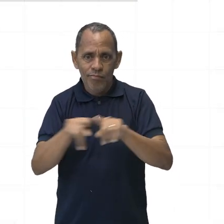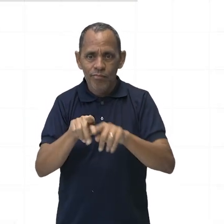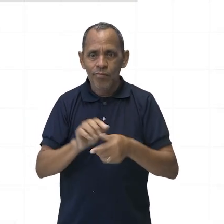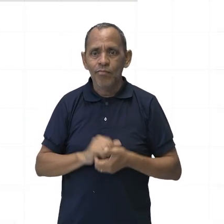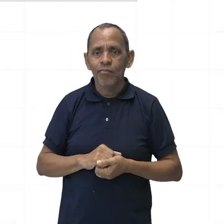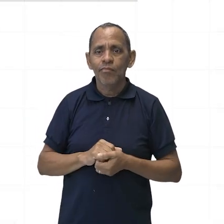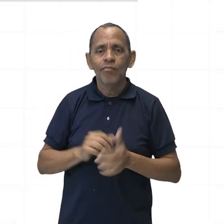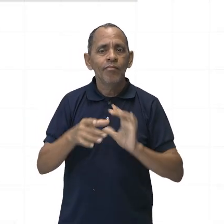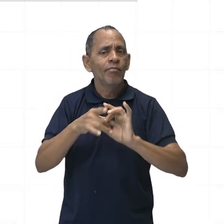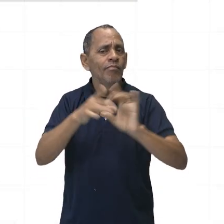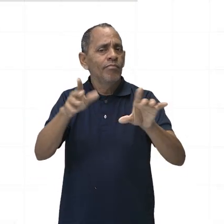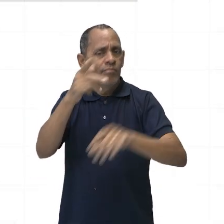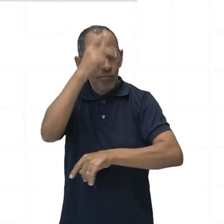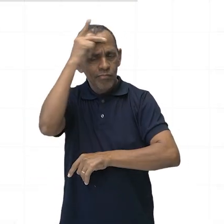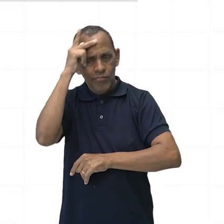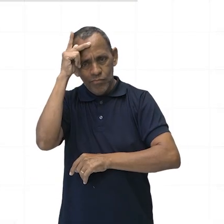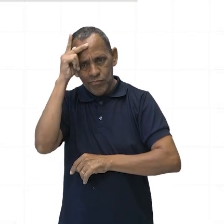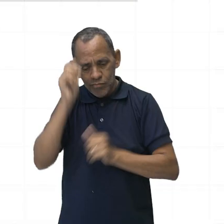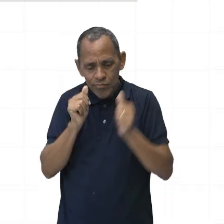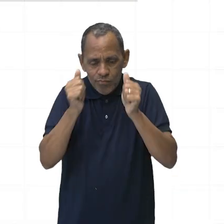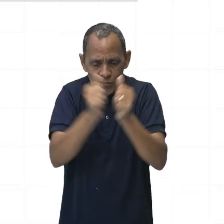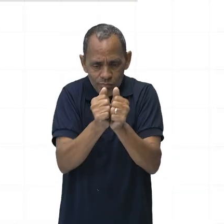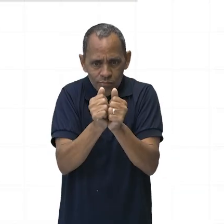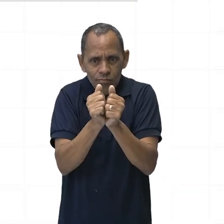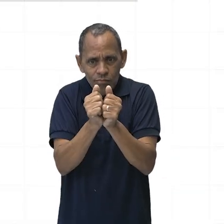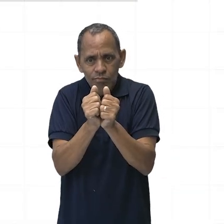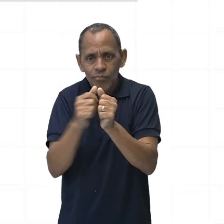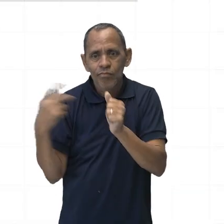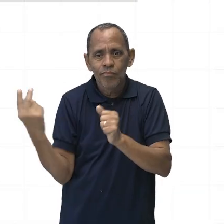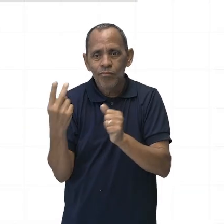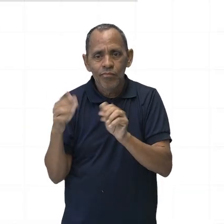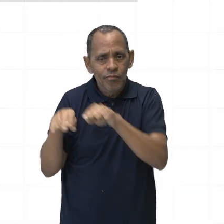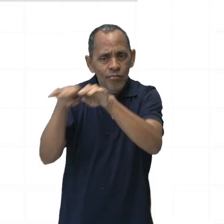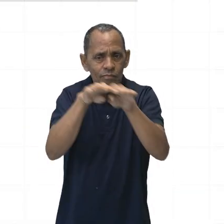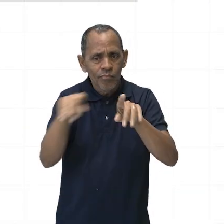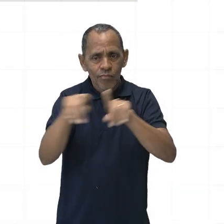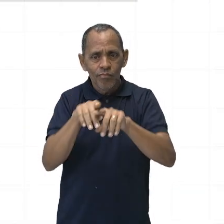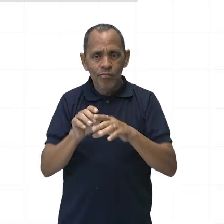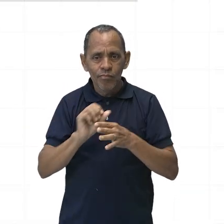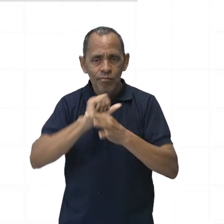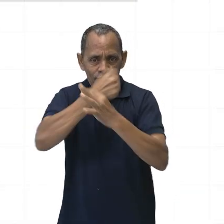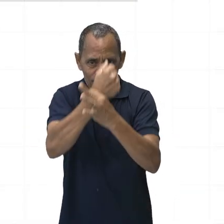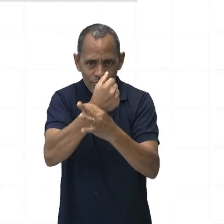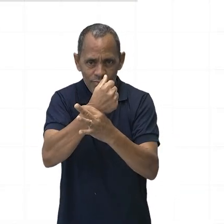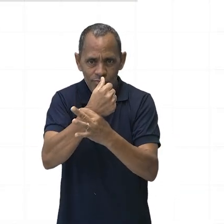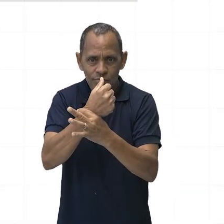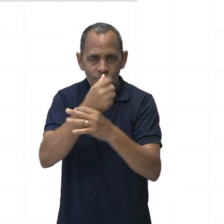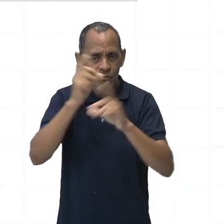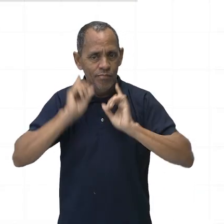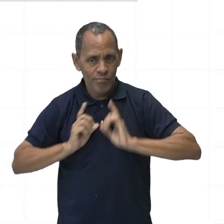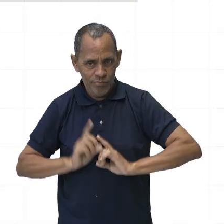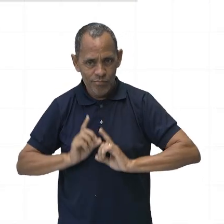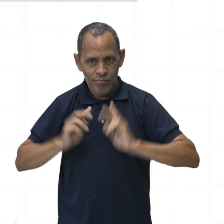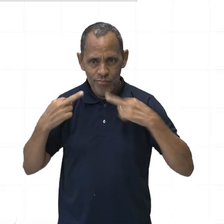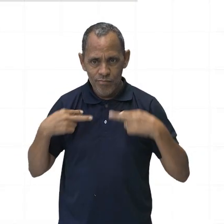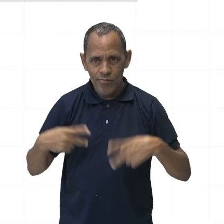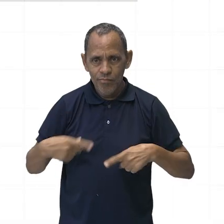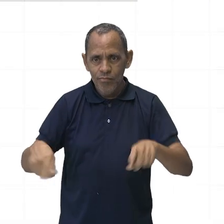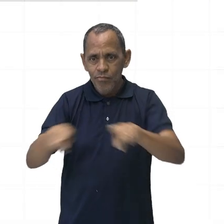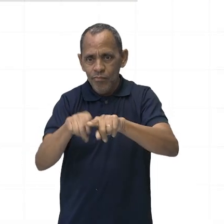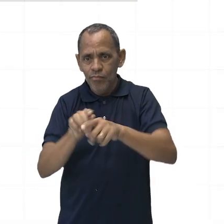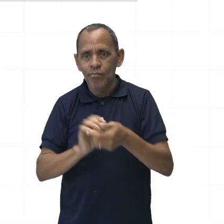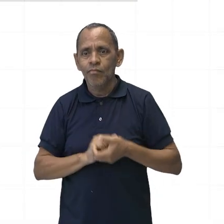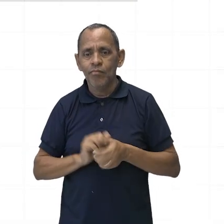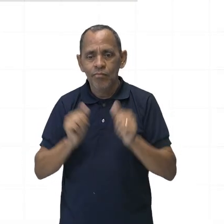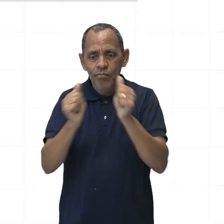pessoas se unam em torno de valores comuns e fortaleçam a dignidade humana e, ao mesmo tempo, a coesão